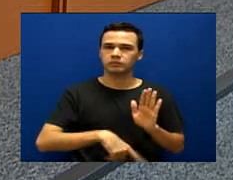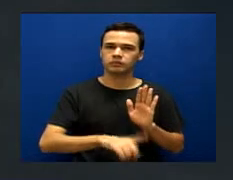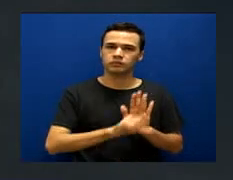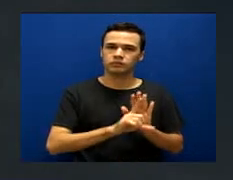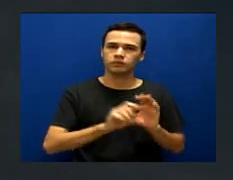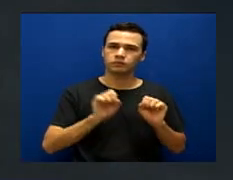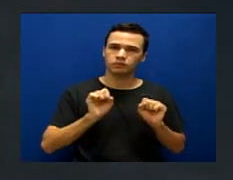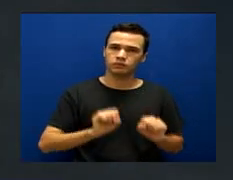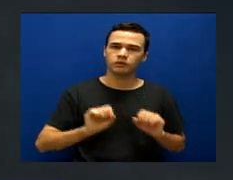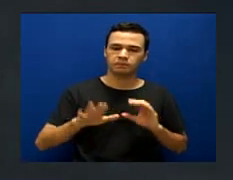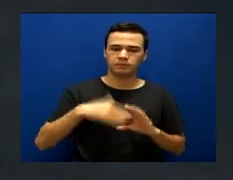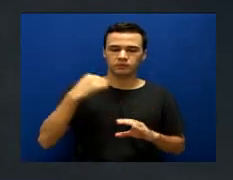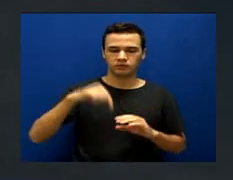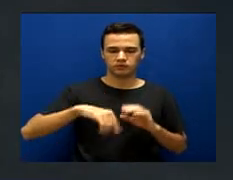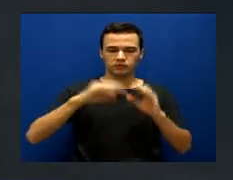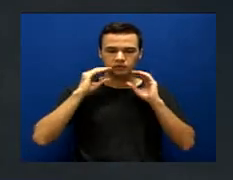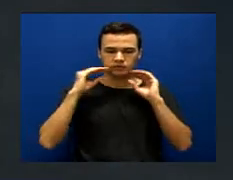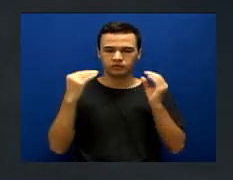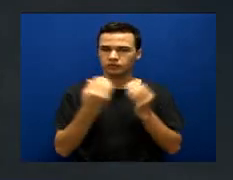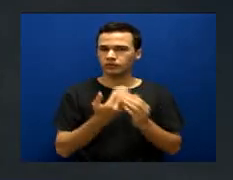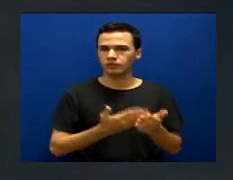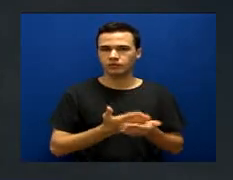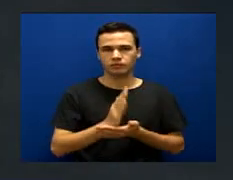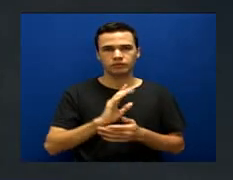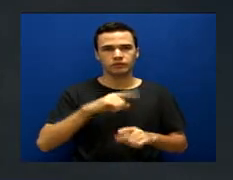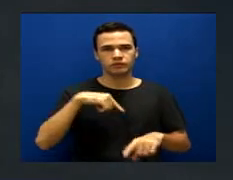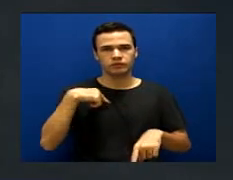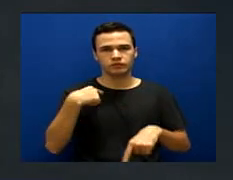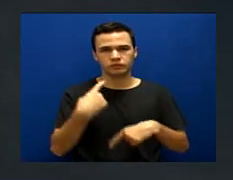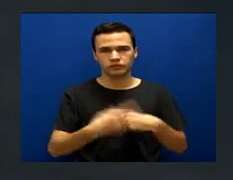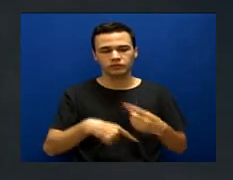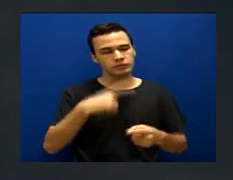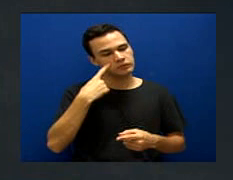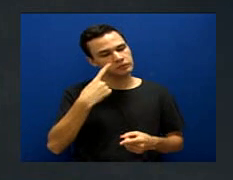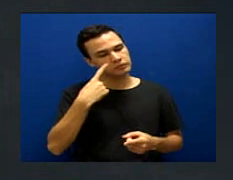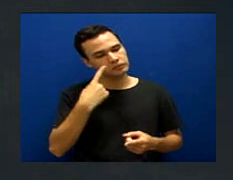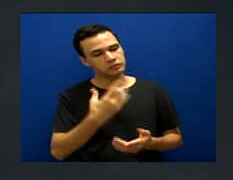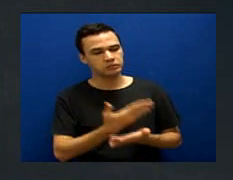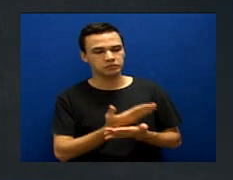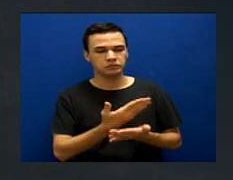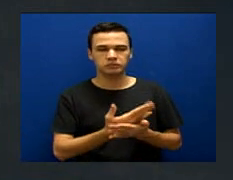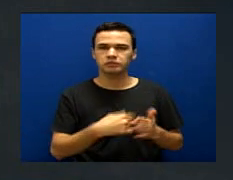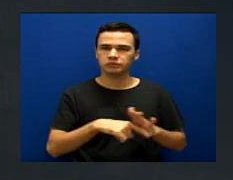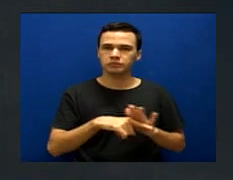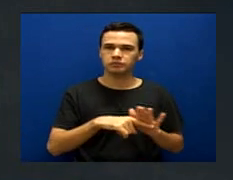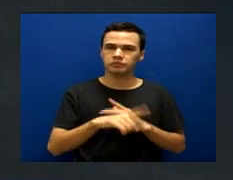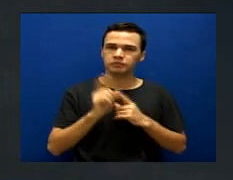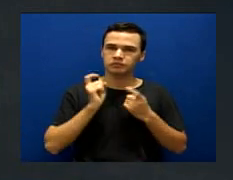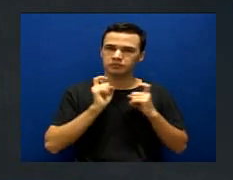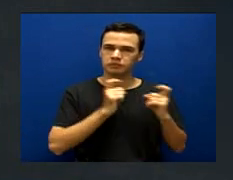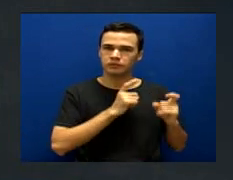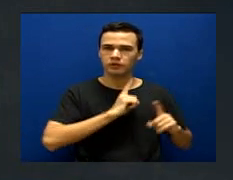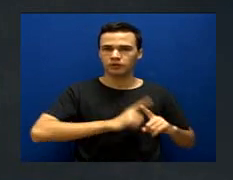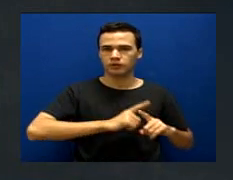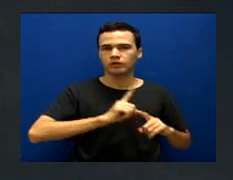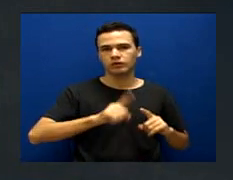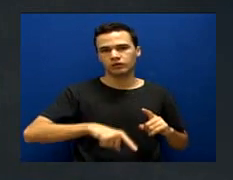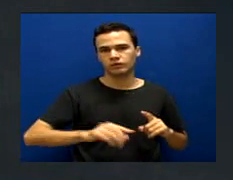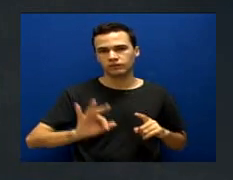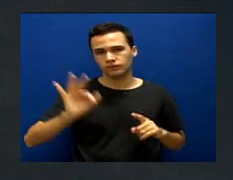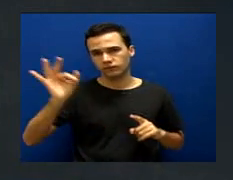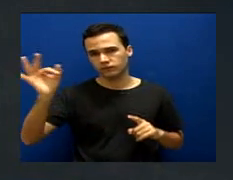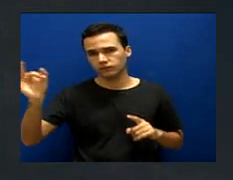pode-se, vindo para cá, e depois o comitê vai analisar também, provavelmente nas reuniões do comitê, o que é o